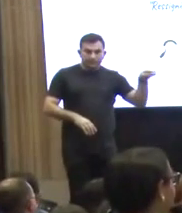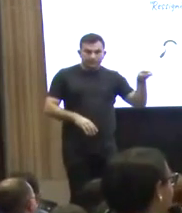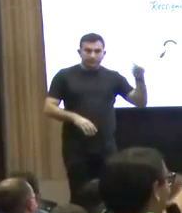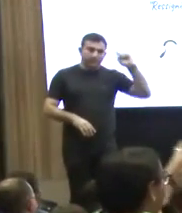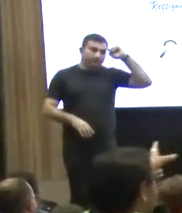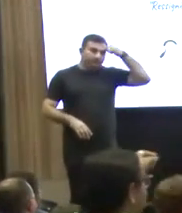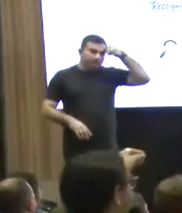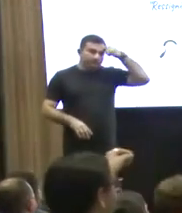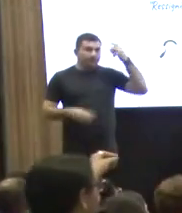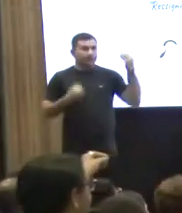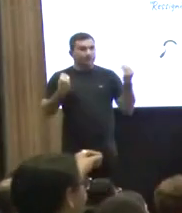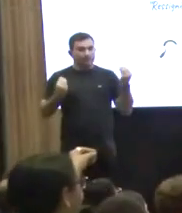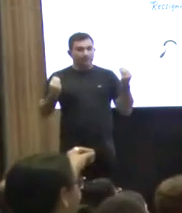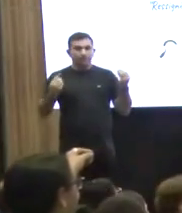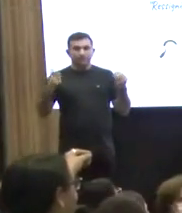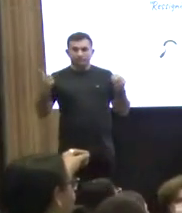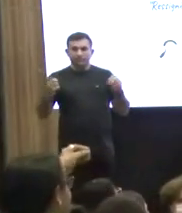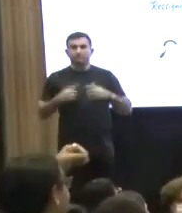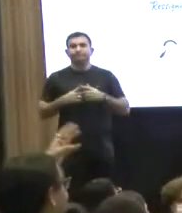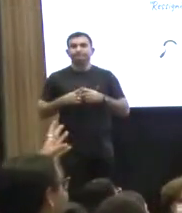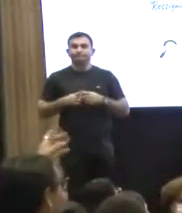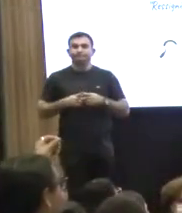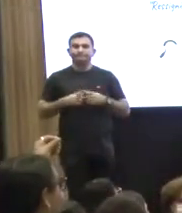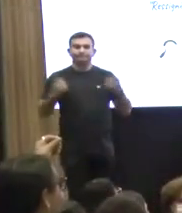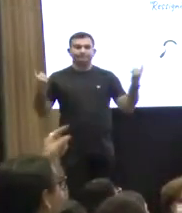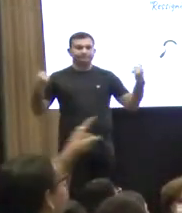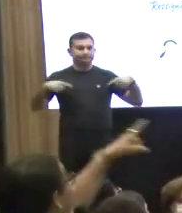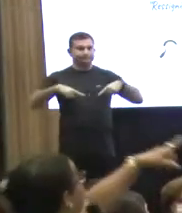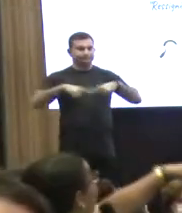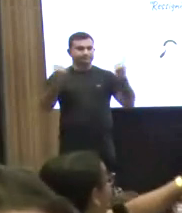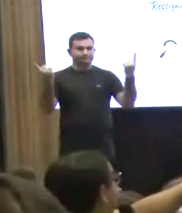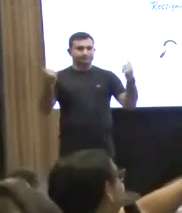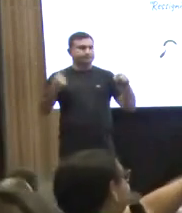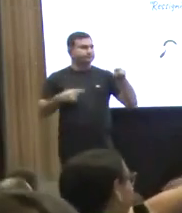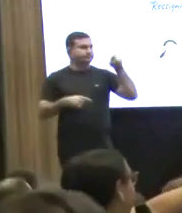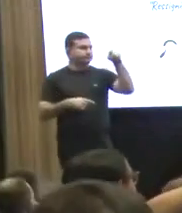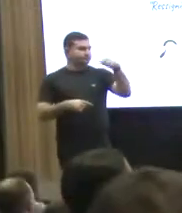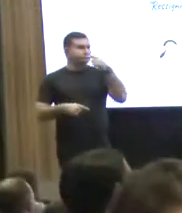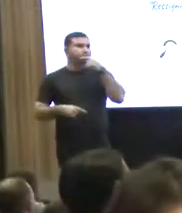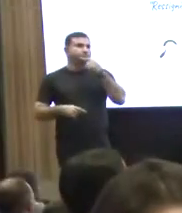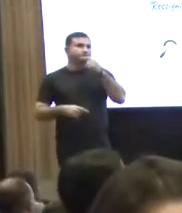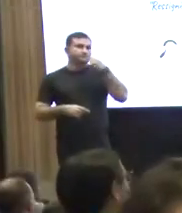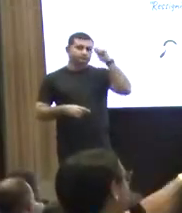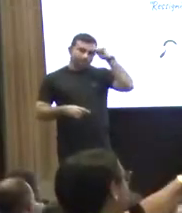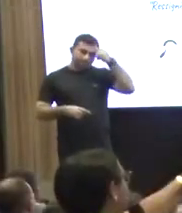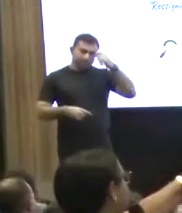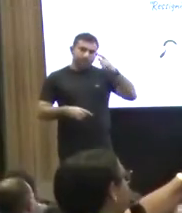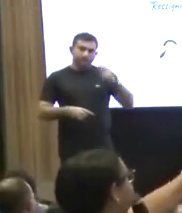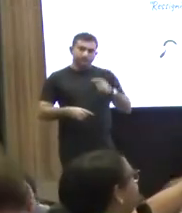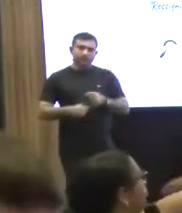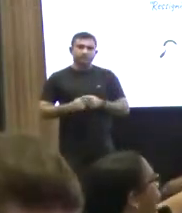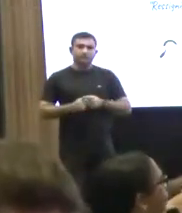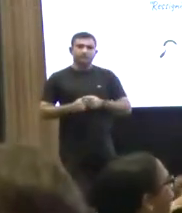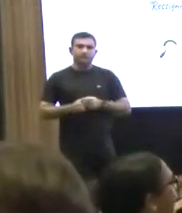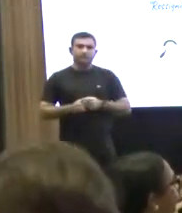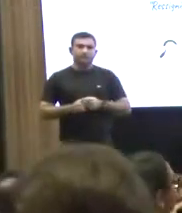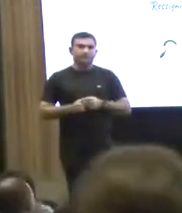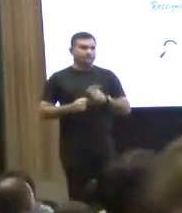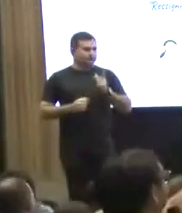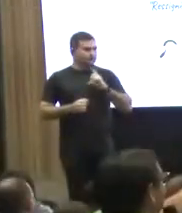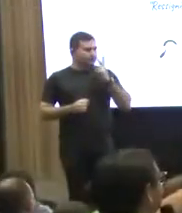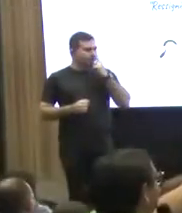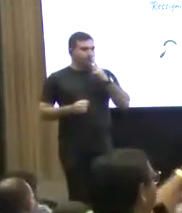negra. Quando você diz, né? Essa semana eu vi na televisão que disse, aquele homem negro, tinha duas pessoas, aquele homem ali,